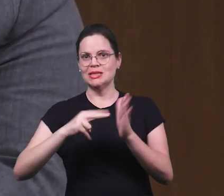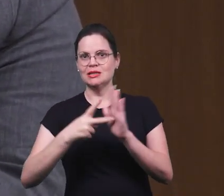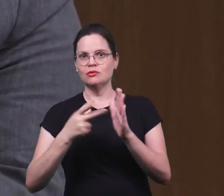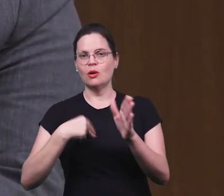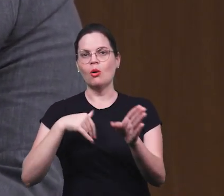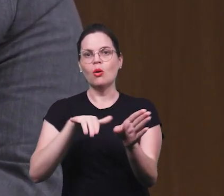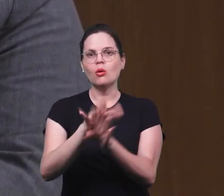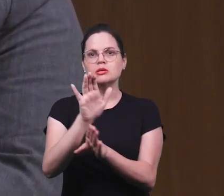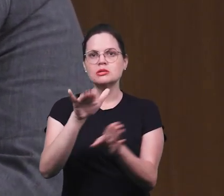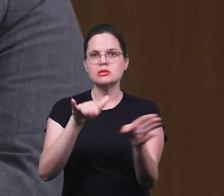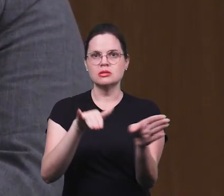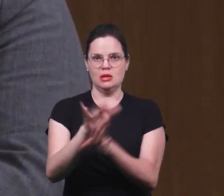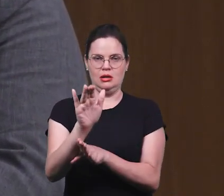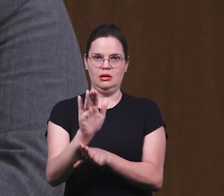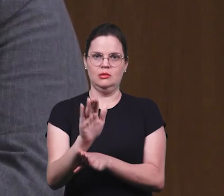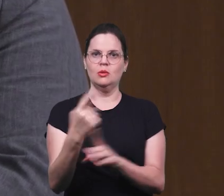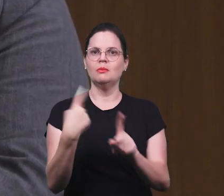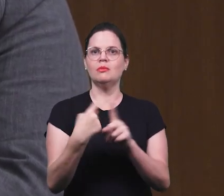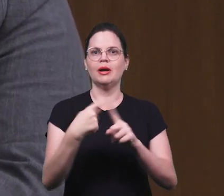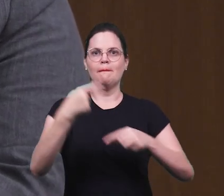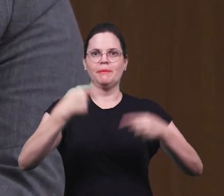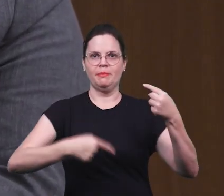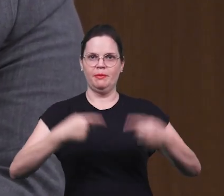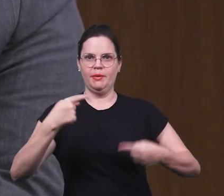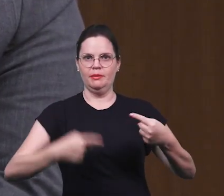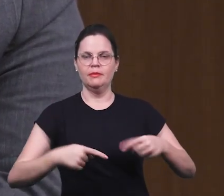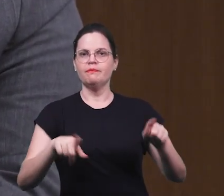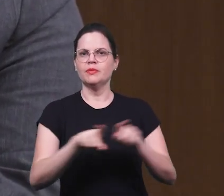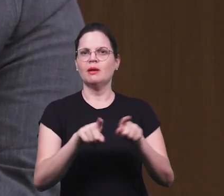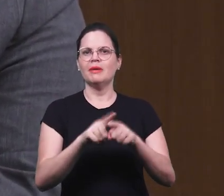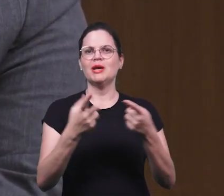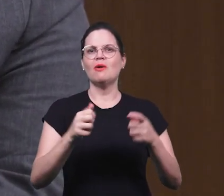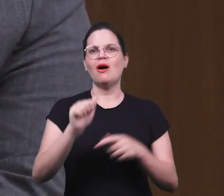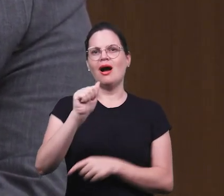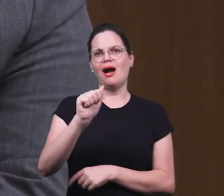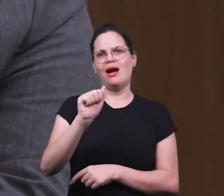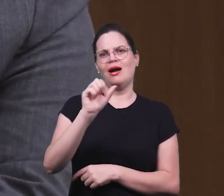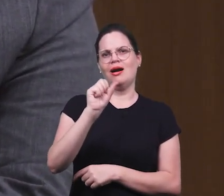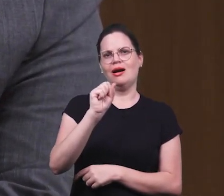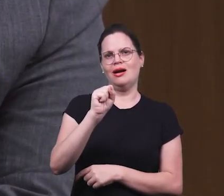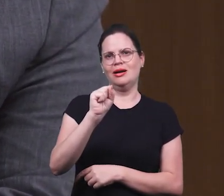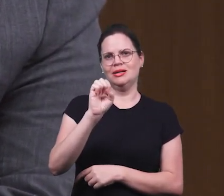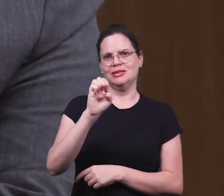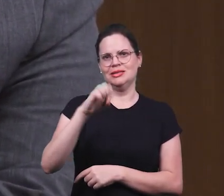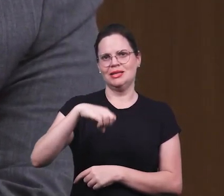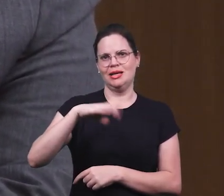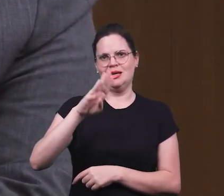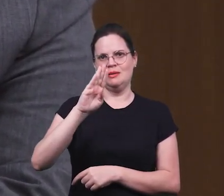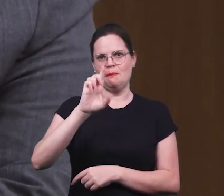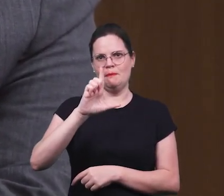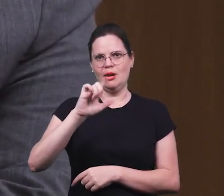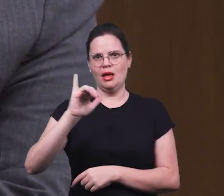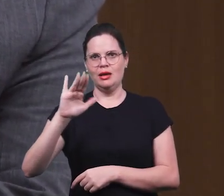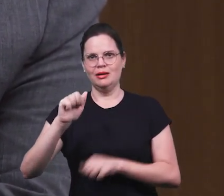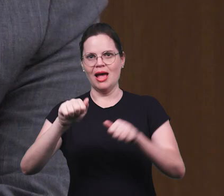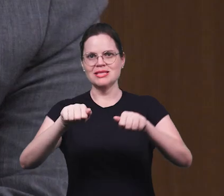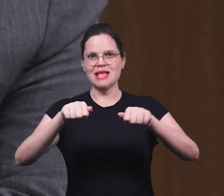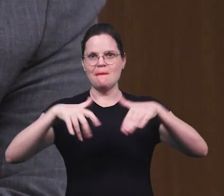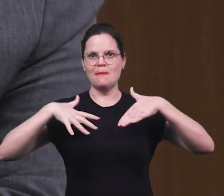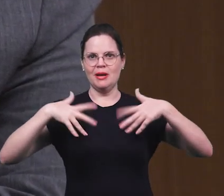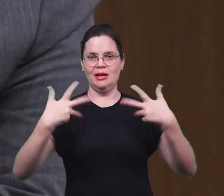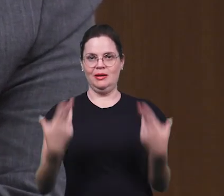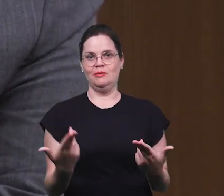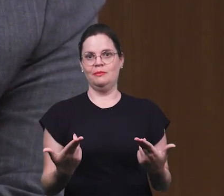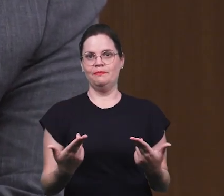essa situação. Poderia ser também a tradução, a palavra assembleia. E é interessante porque essa palavra concílio, ela não está no